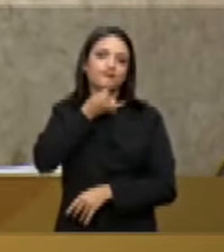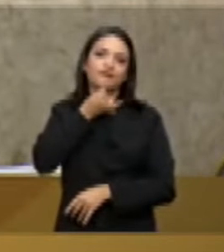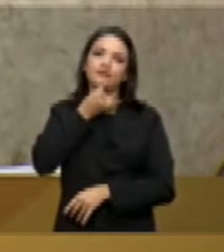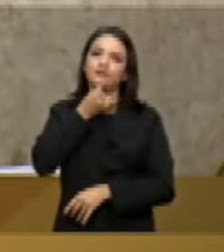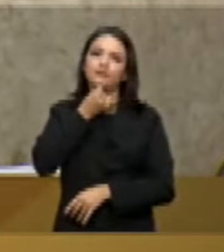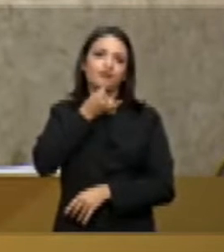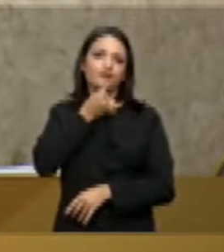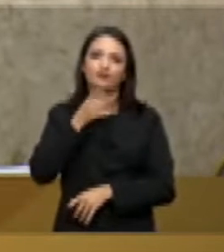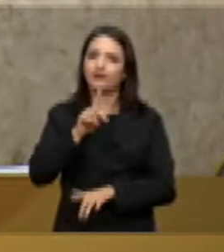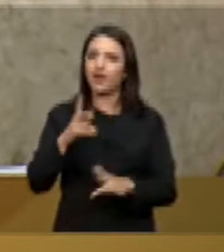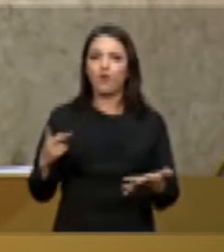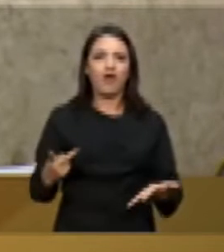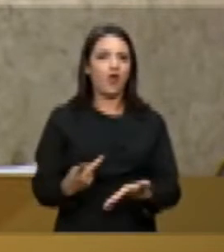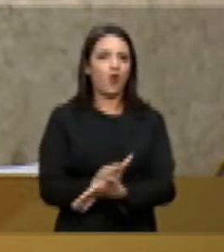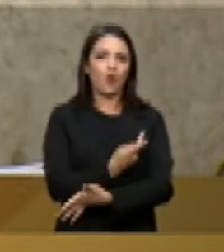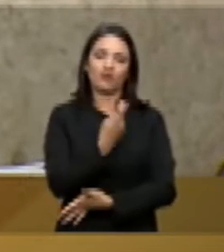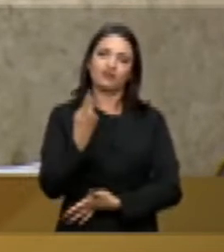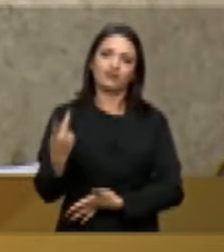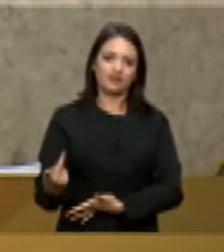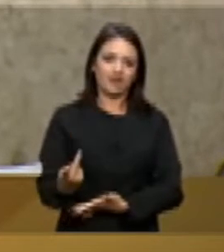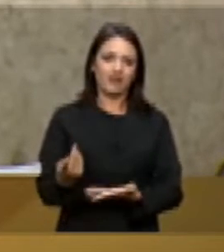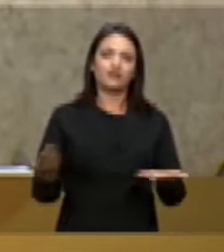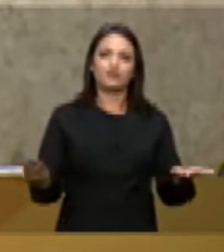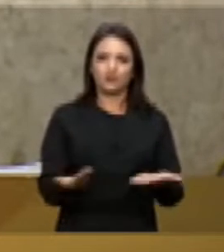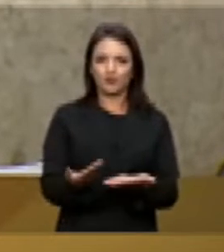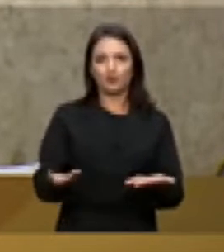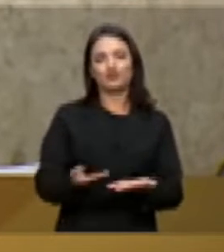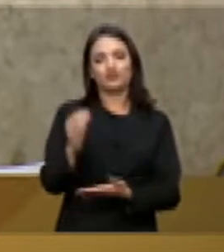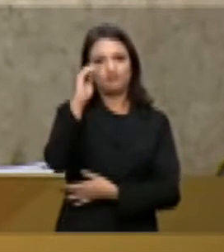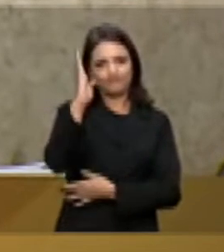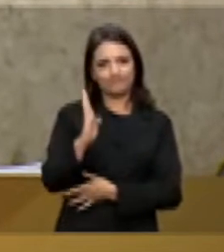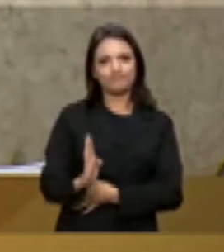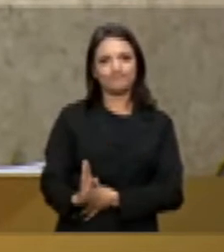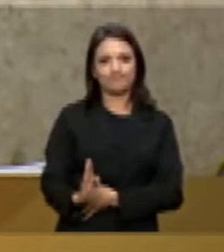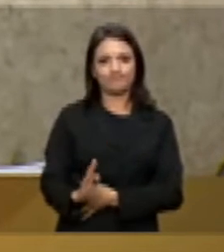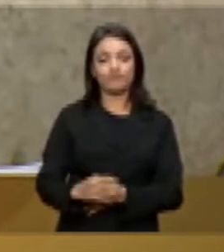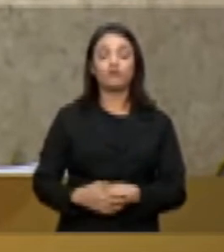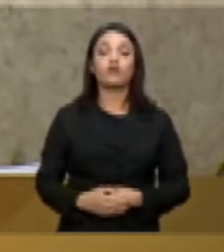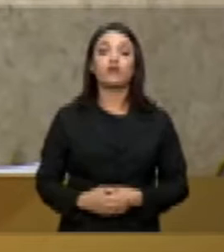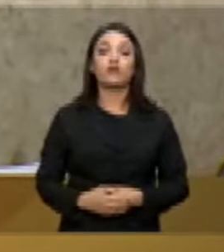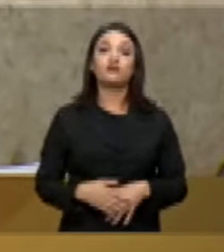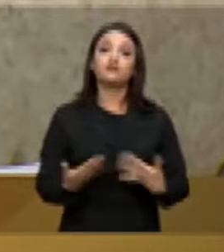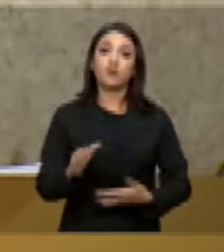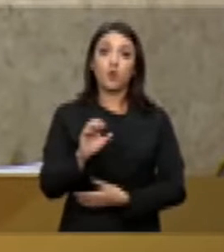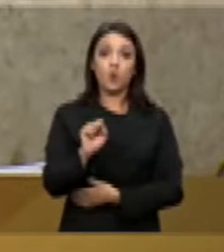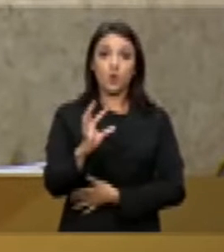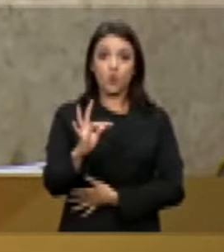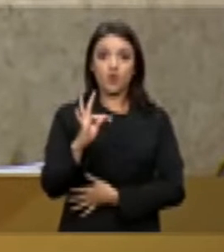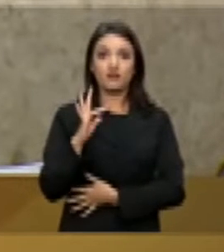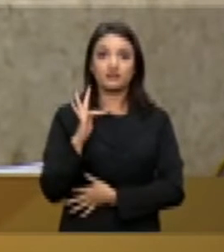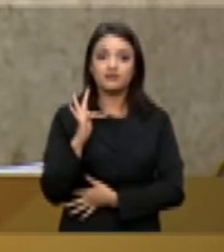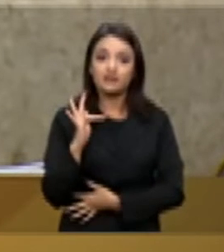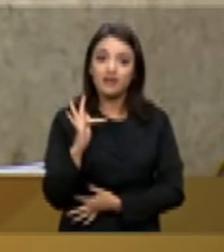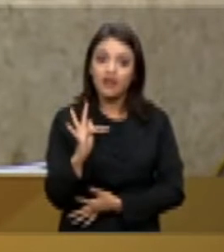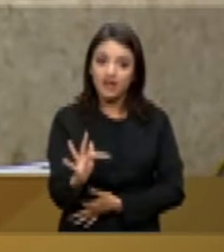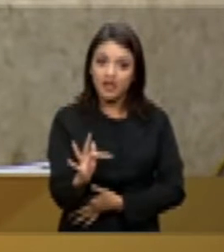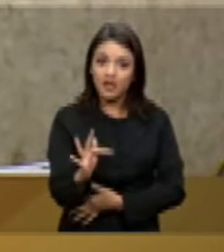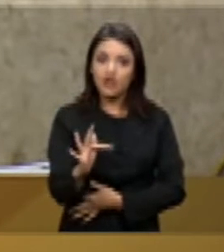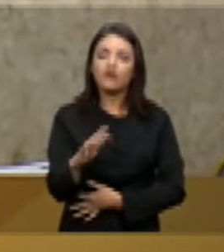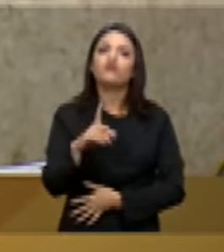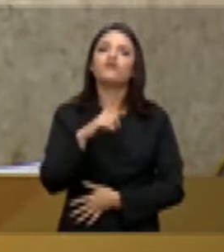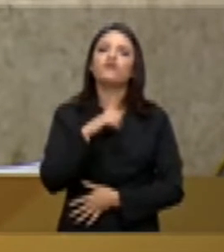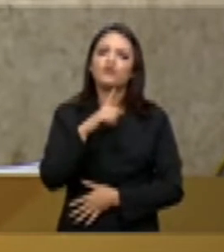não temos visto no cenário atual. O Supremo Tribunal Federal, de forma